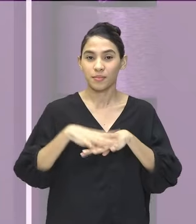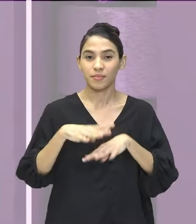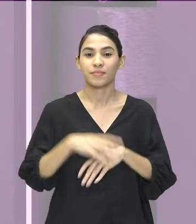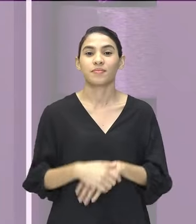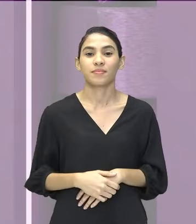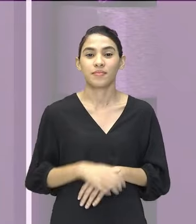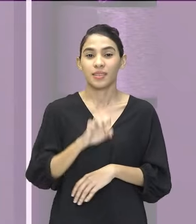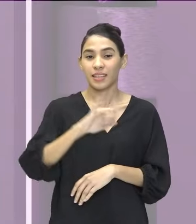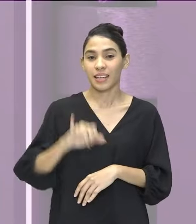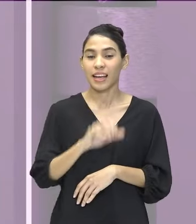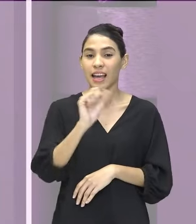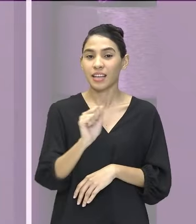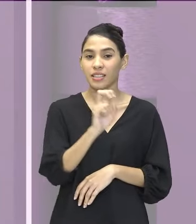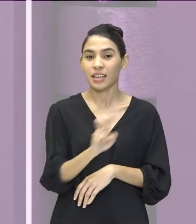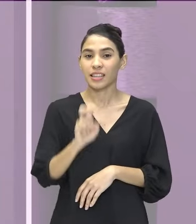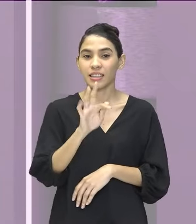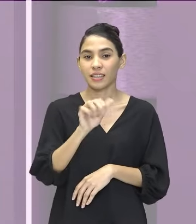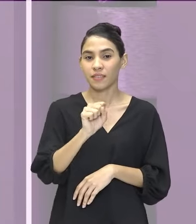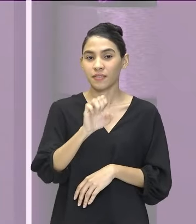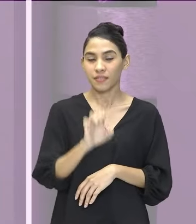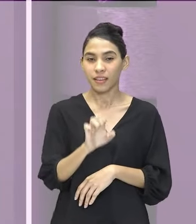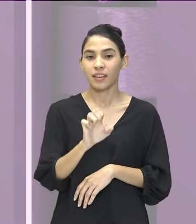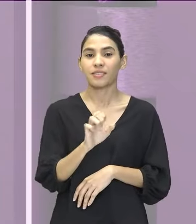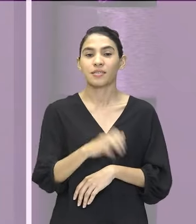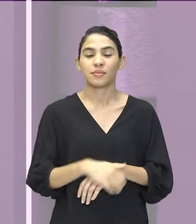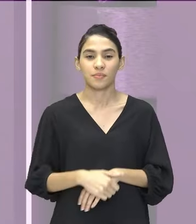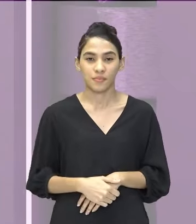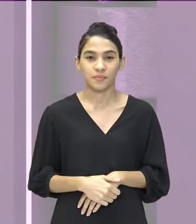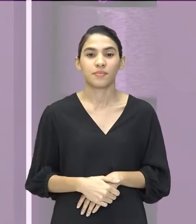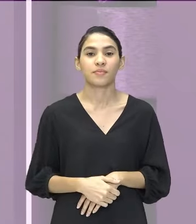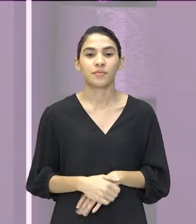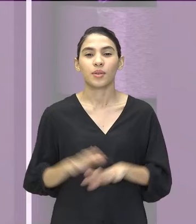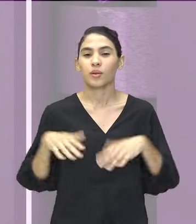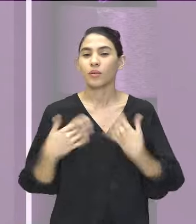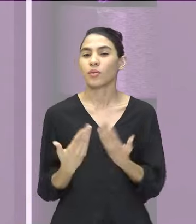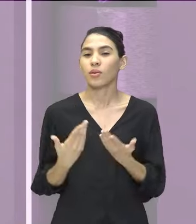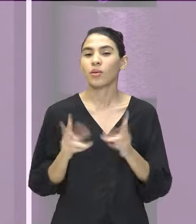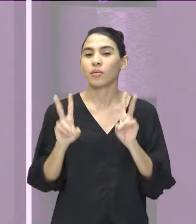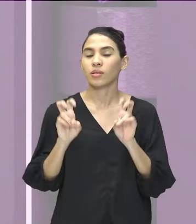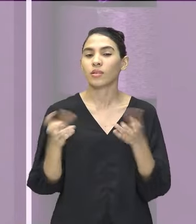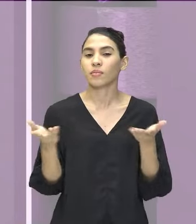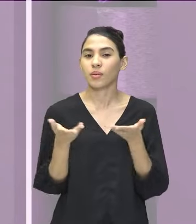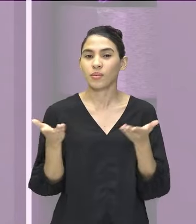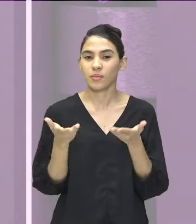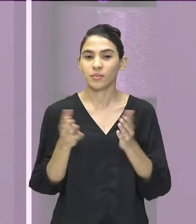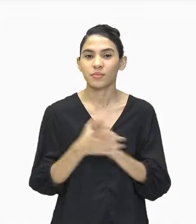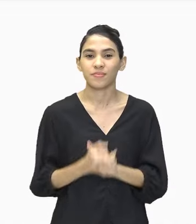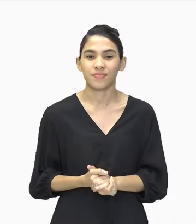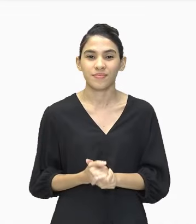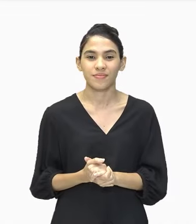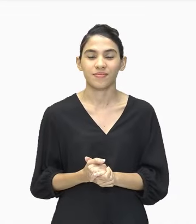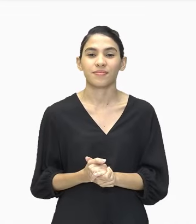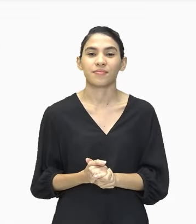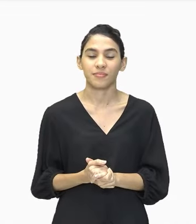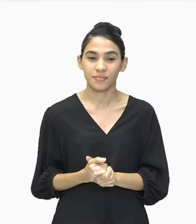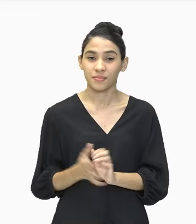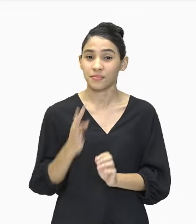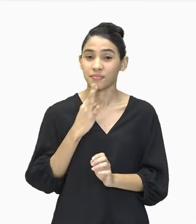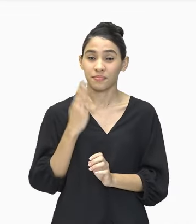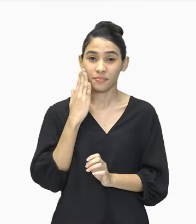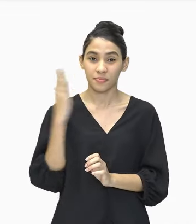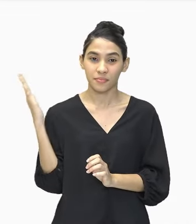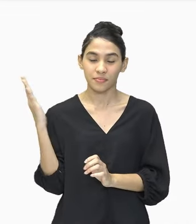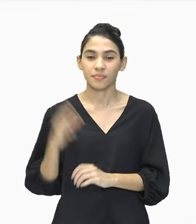matemática, EJA, quinta fase, ensino fundamental. E qual aula temos para este dia? Vamos lá conhecer então?